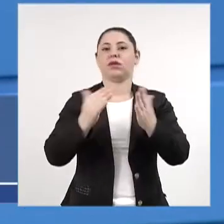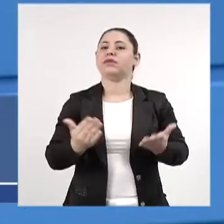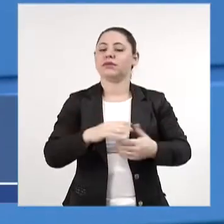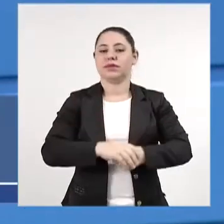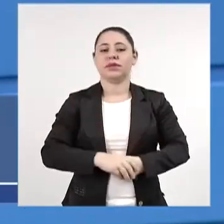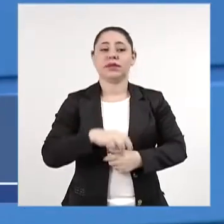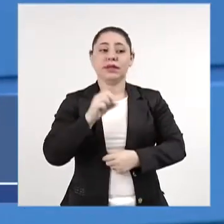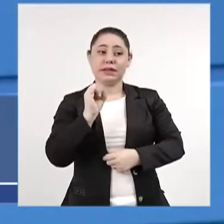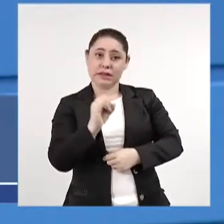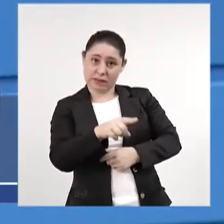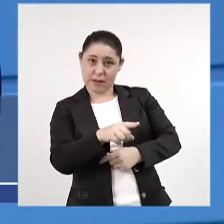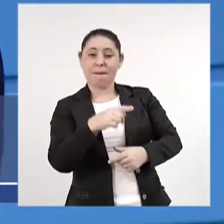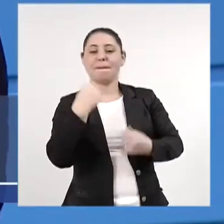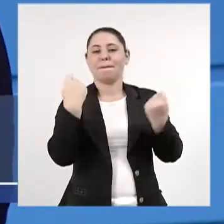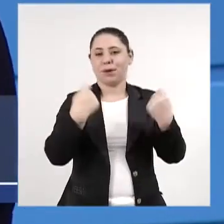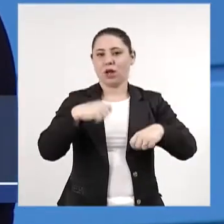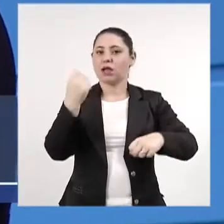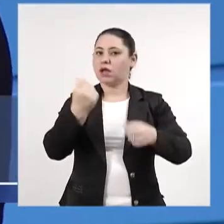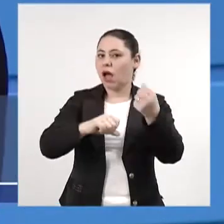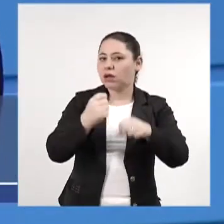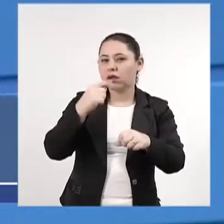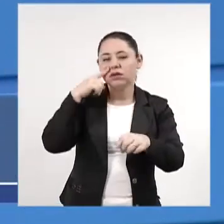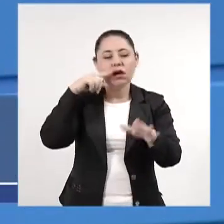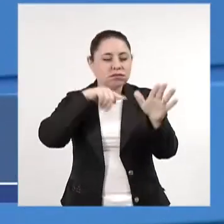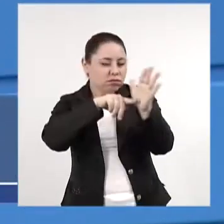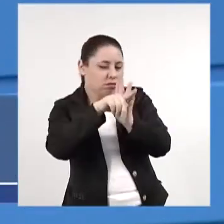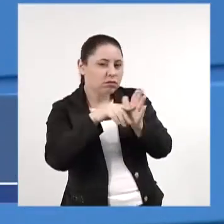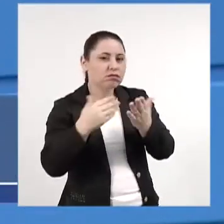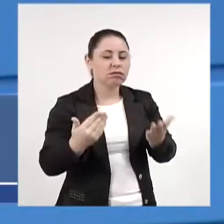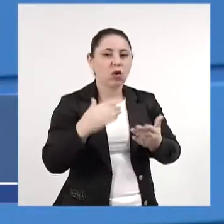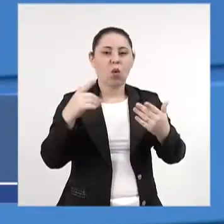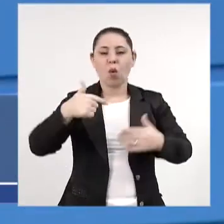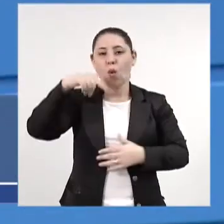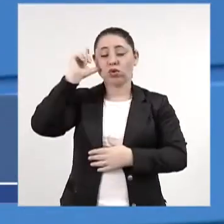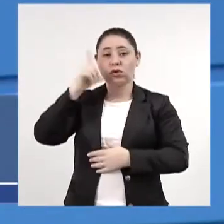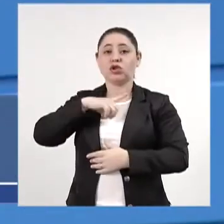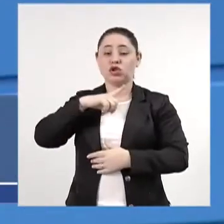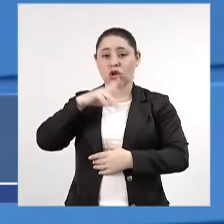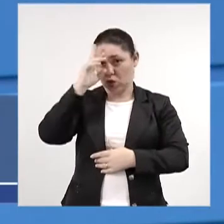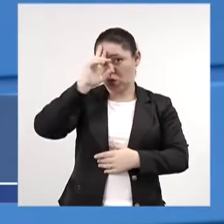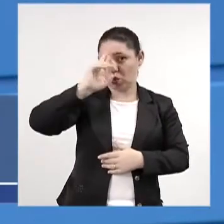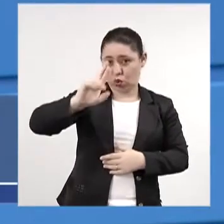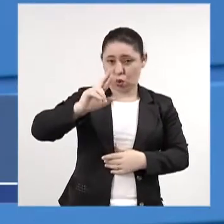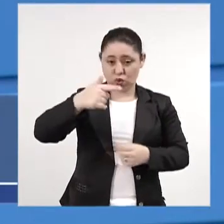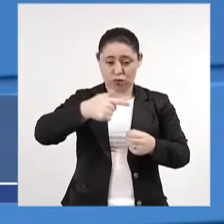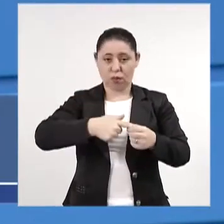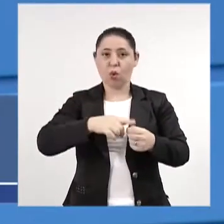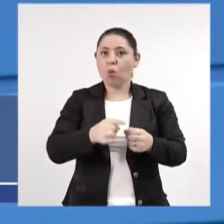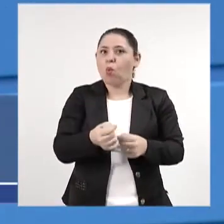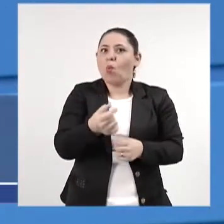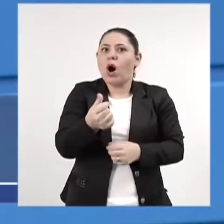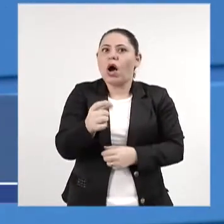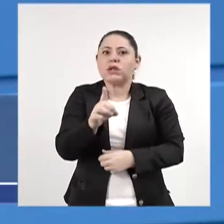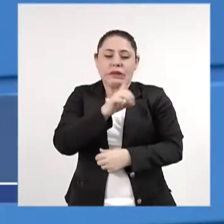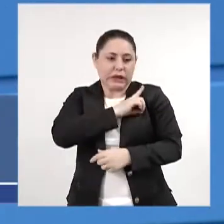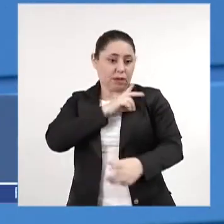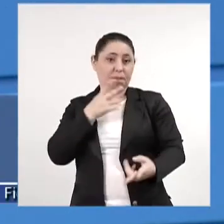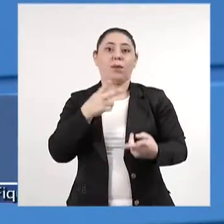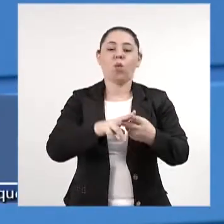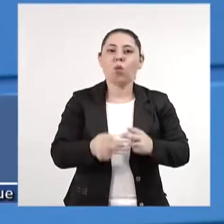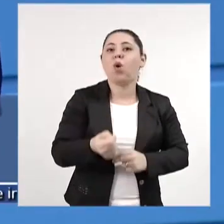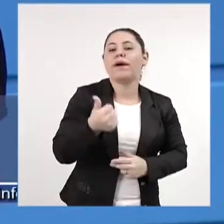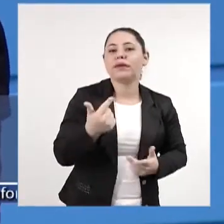Excelência pudesse analisar, ontem tinha dono de posto, estava quase sendo preso, o delegado foi lá para prendê-lo. Por